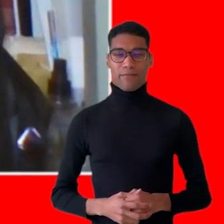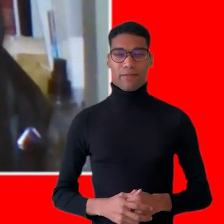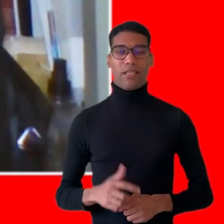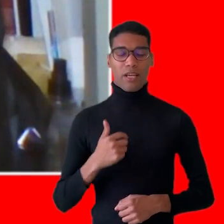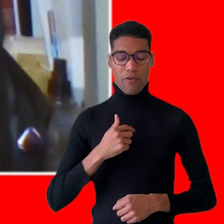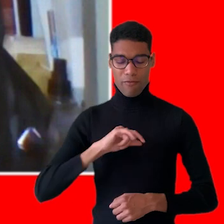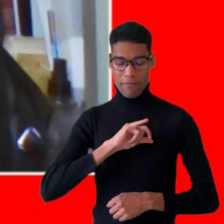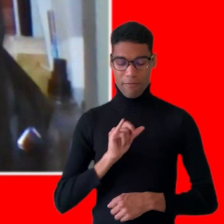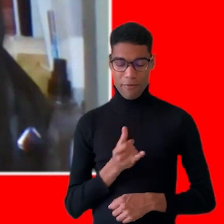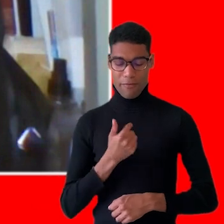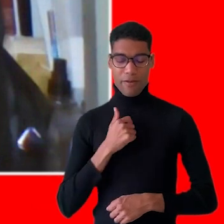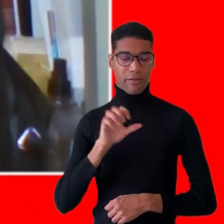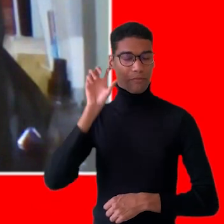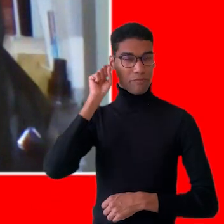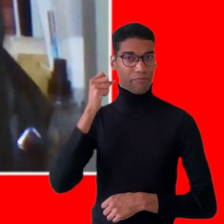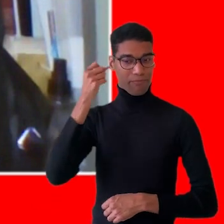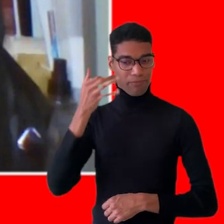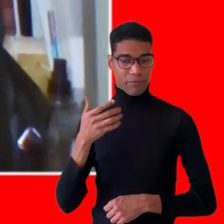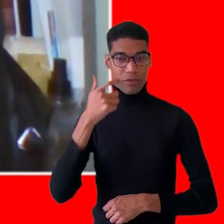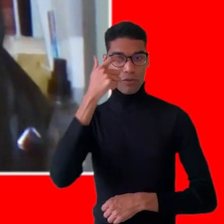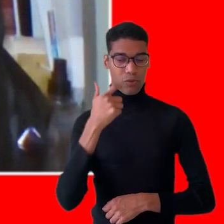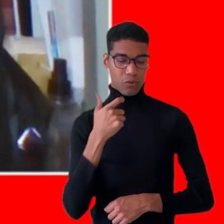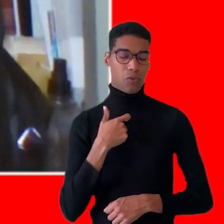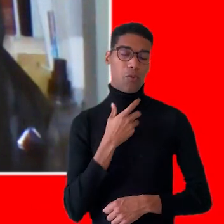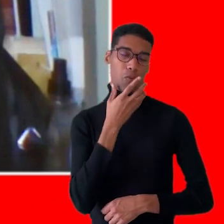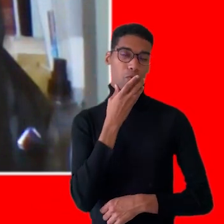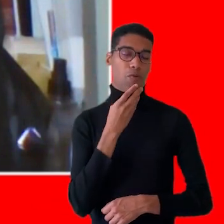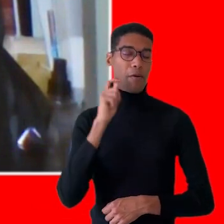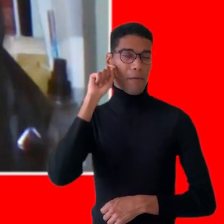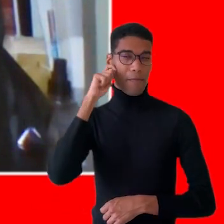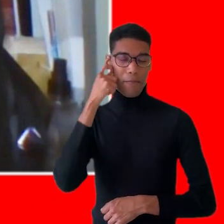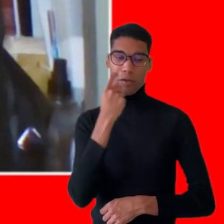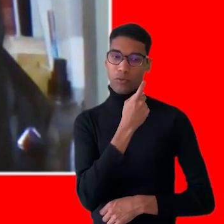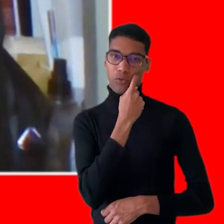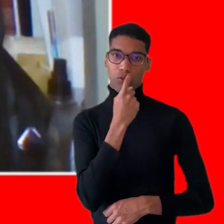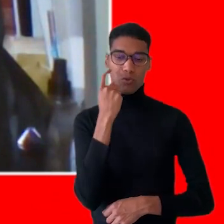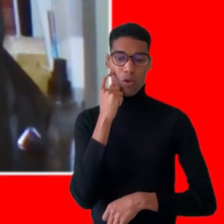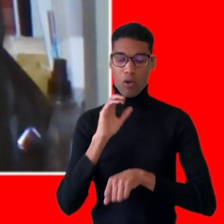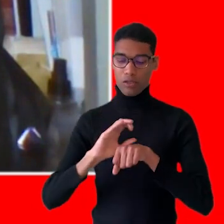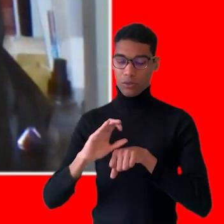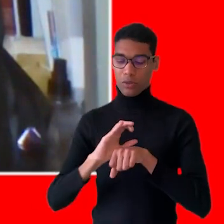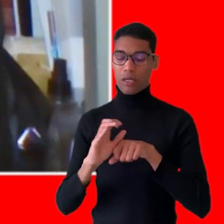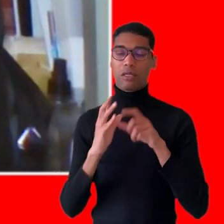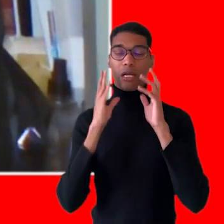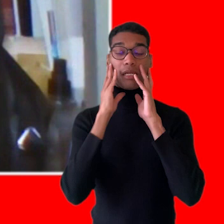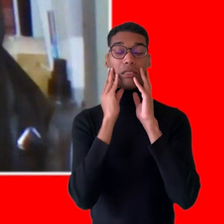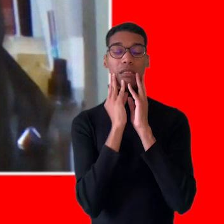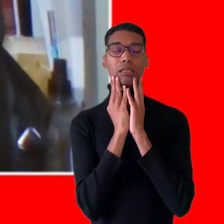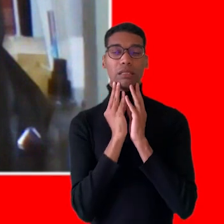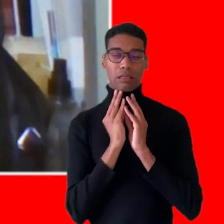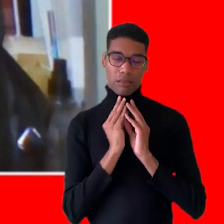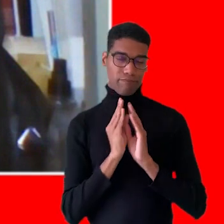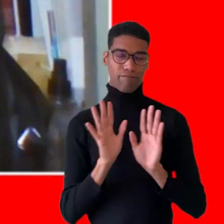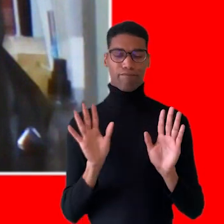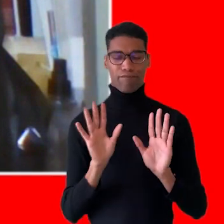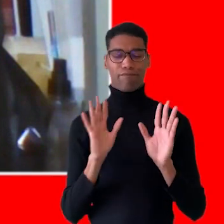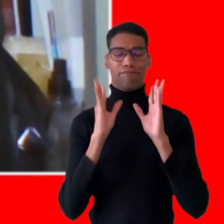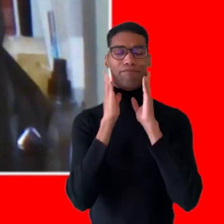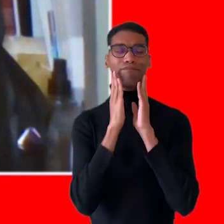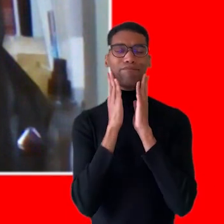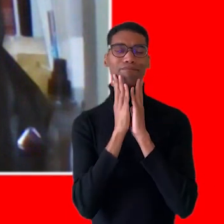Eu vou fazer minha descrição. Eu sou um homem preto, de olhos castanhos, de barba rala